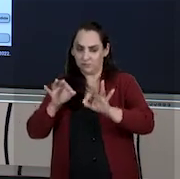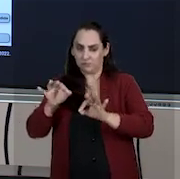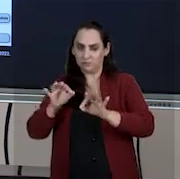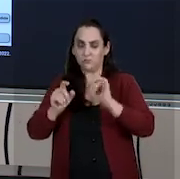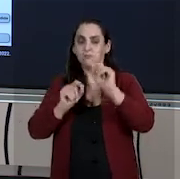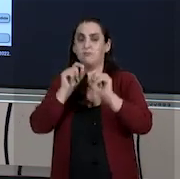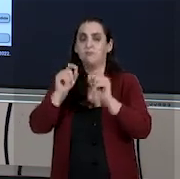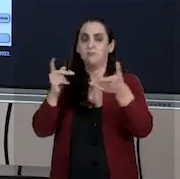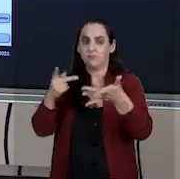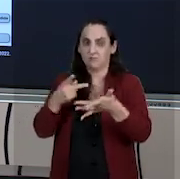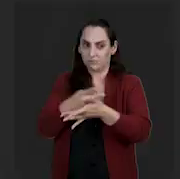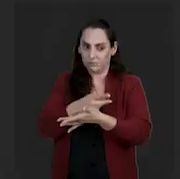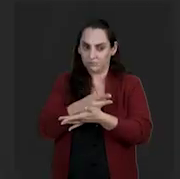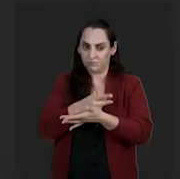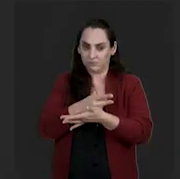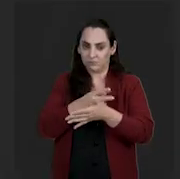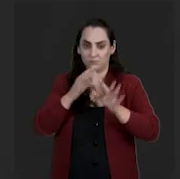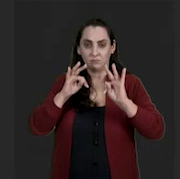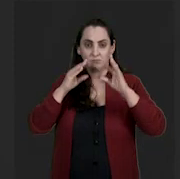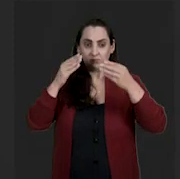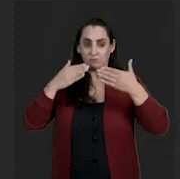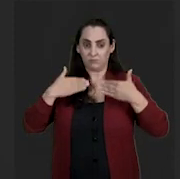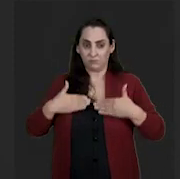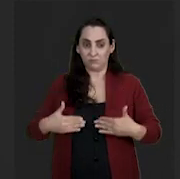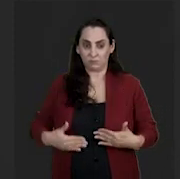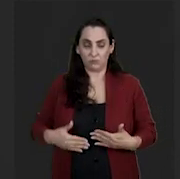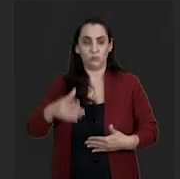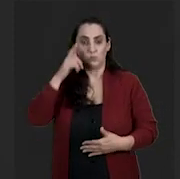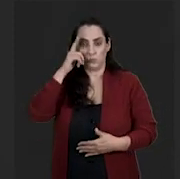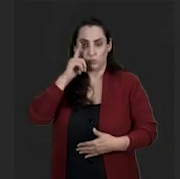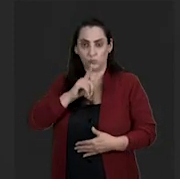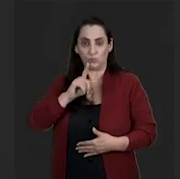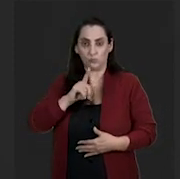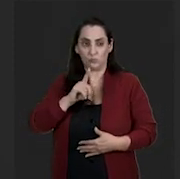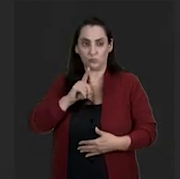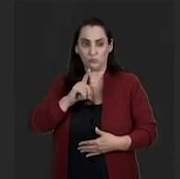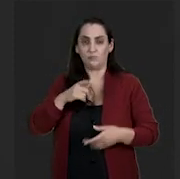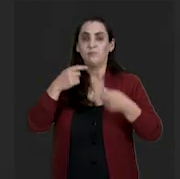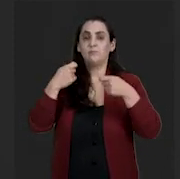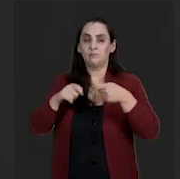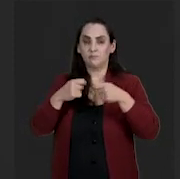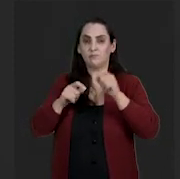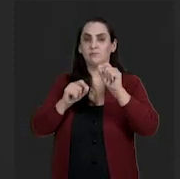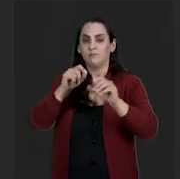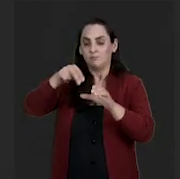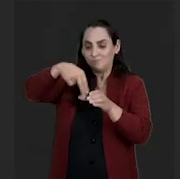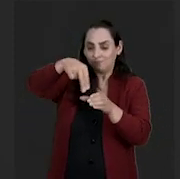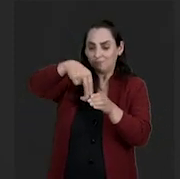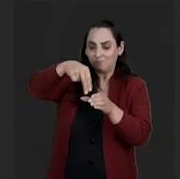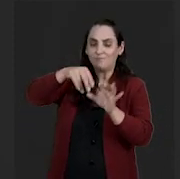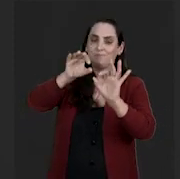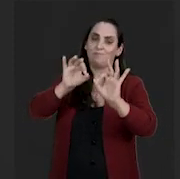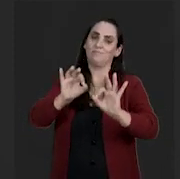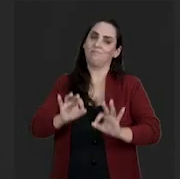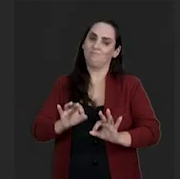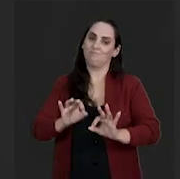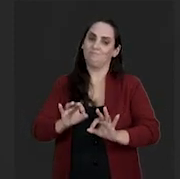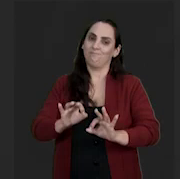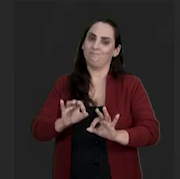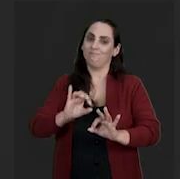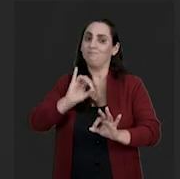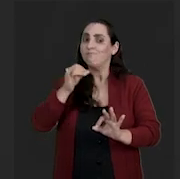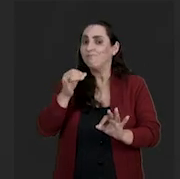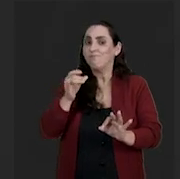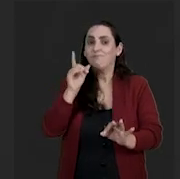acontece aqui? O organismo, para se manter em homeostase, a gente precisa de uma nutrição correta. Sem essa nutrição